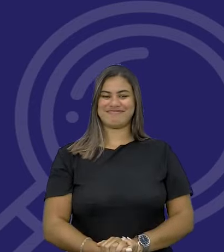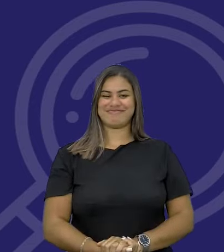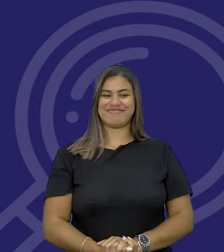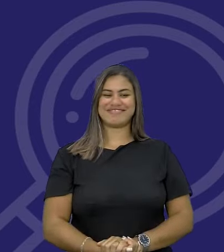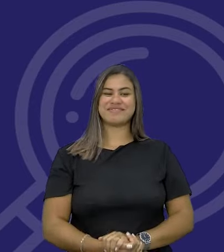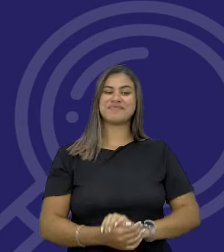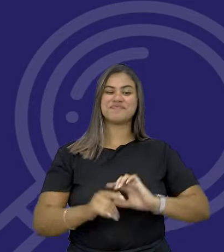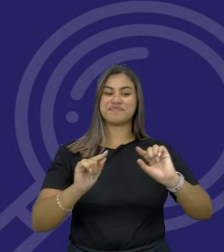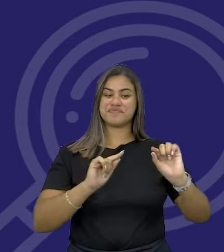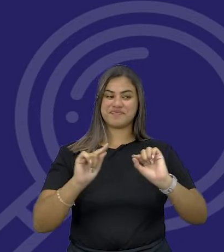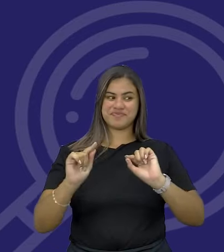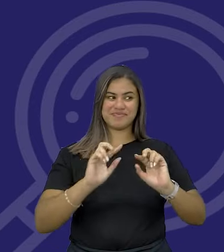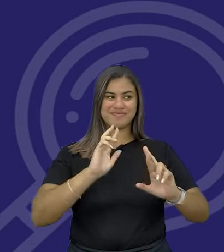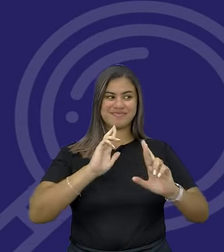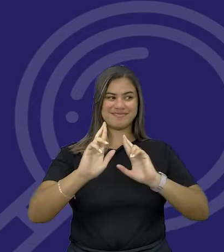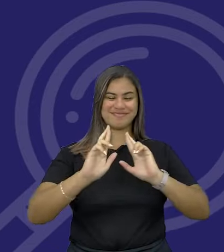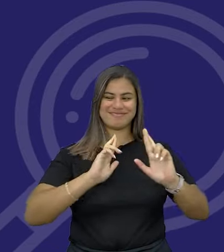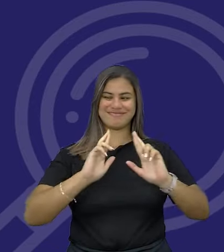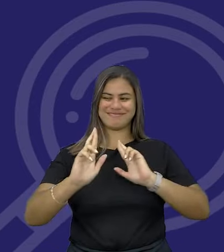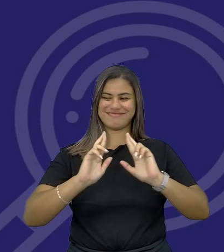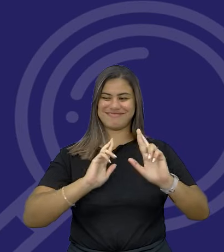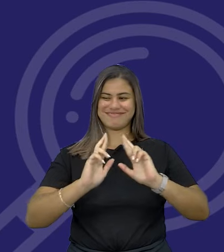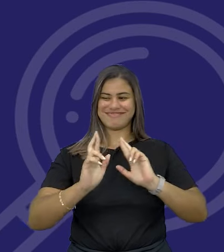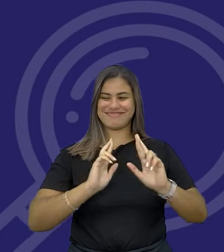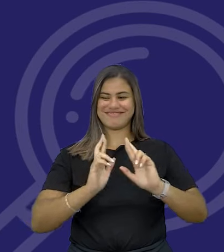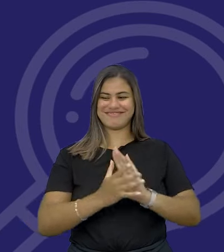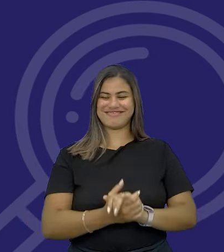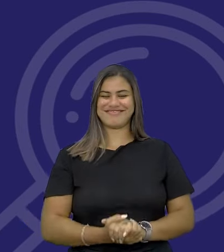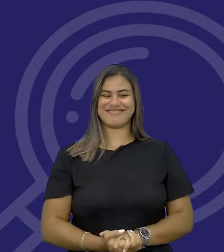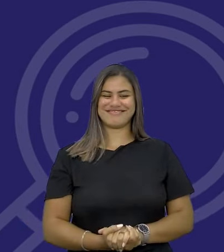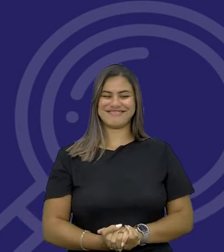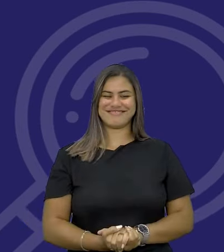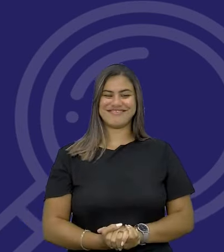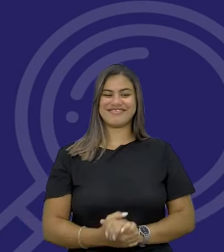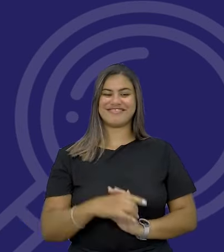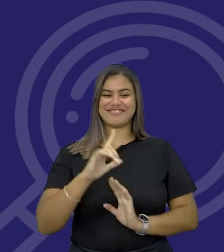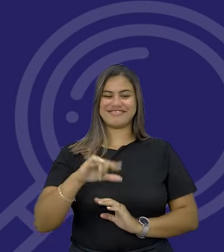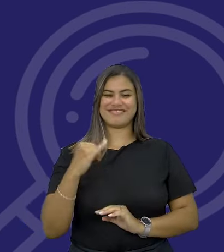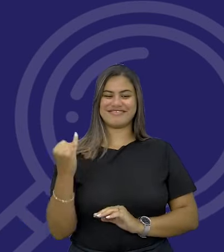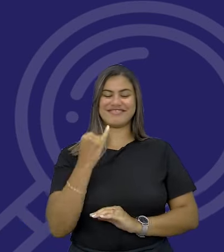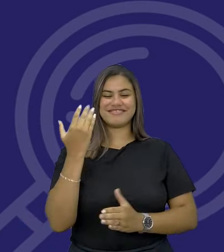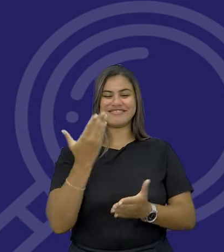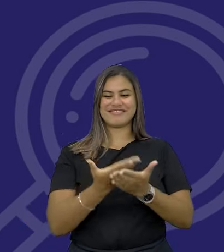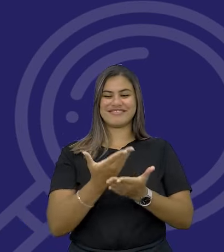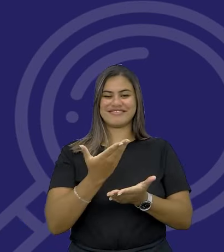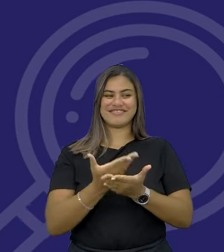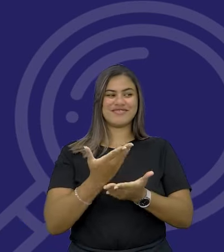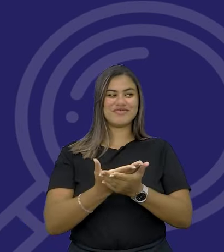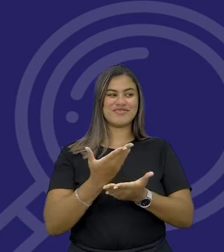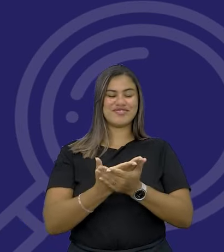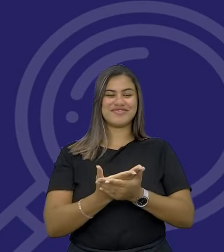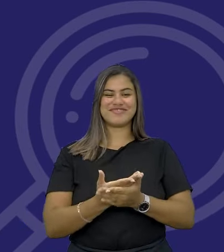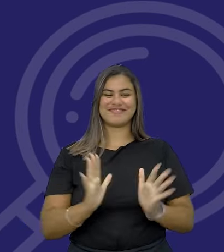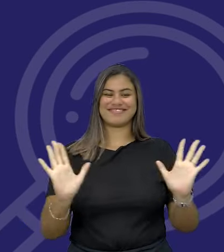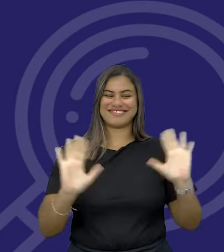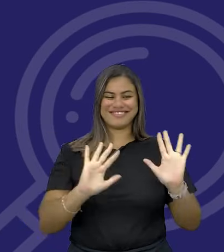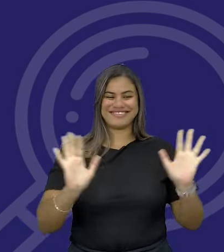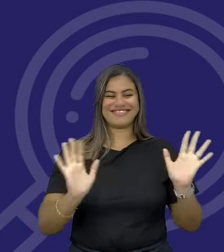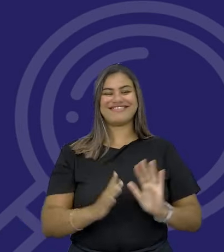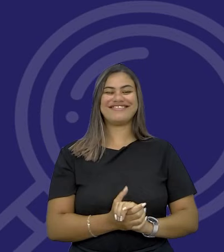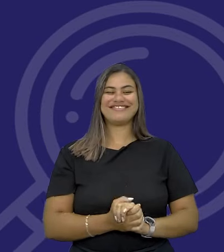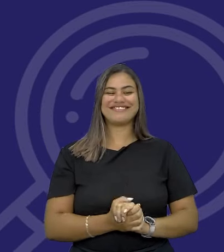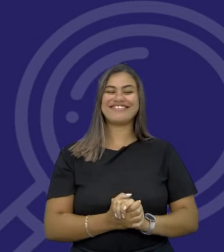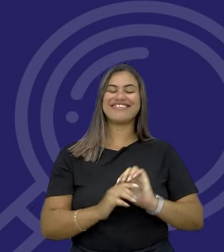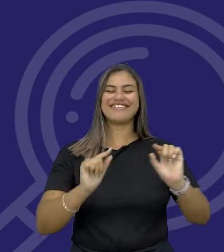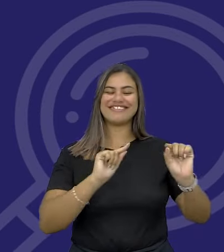das resoluções na lousa. É importante que os estudantes, né, mostrem para os demais colegas como que eles chegaram